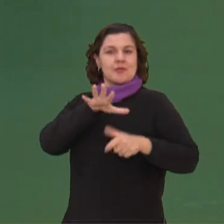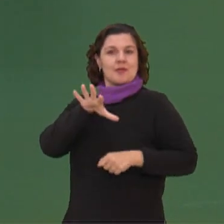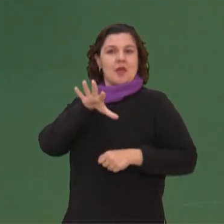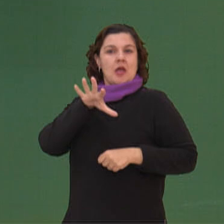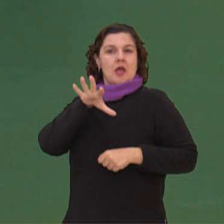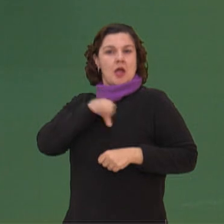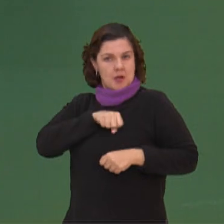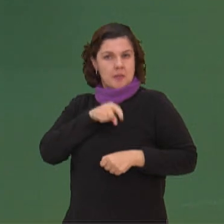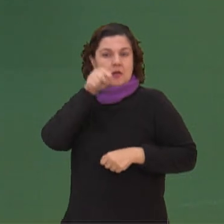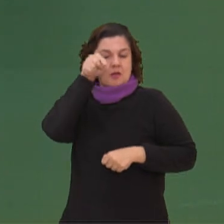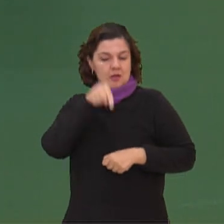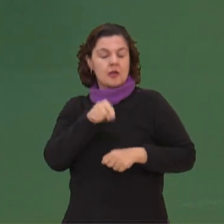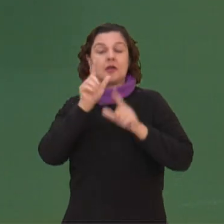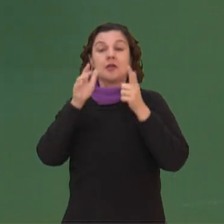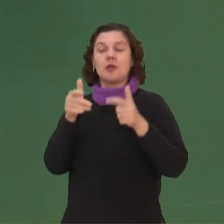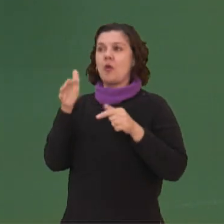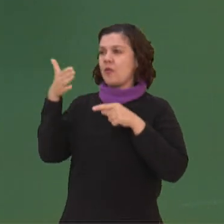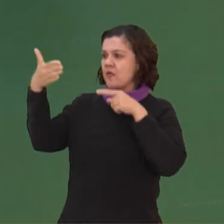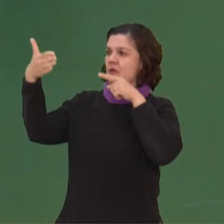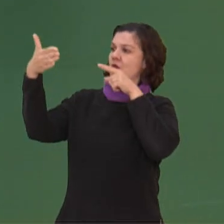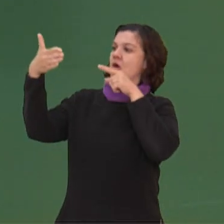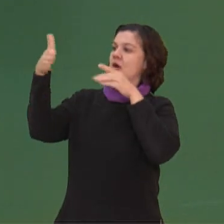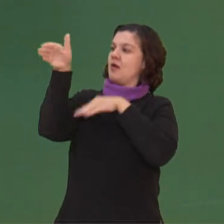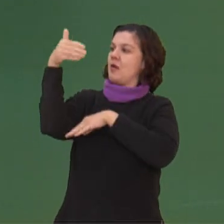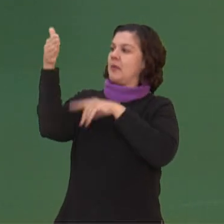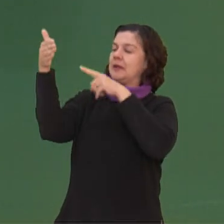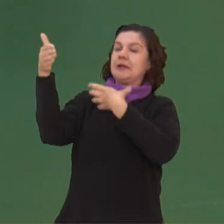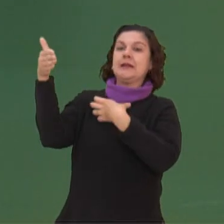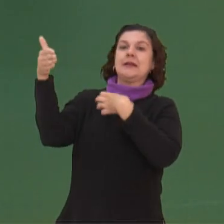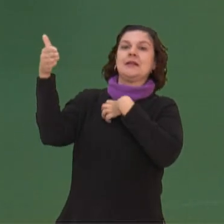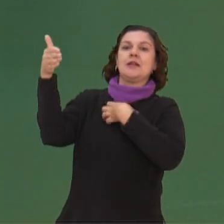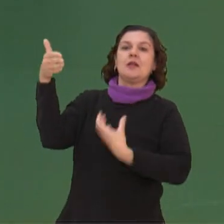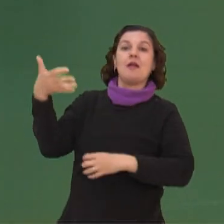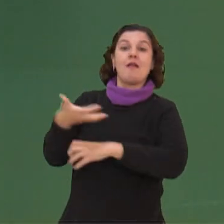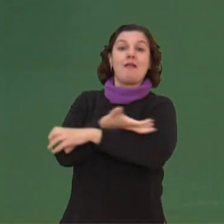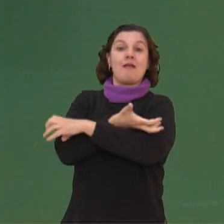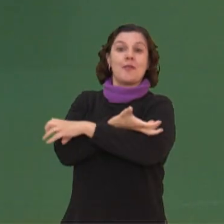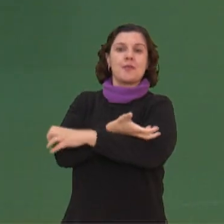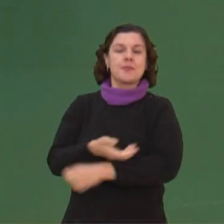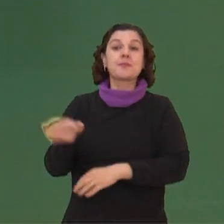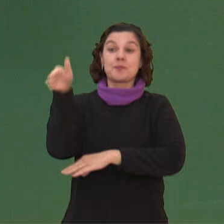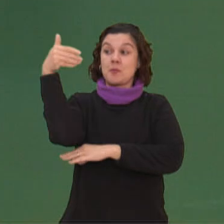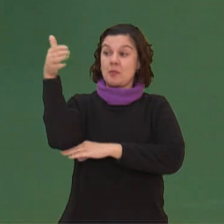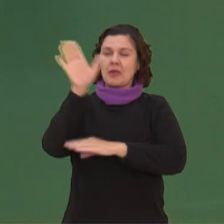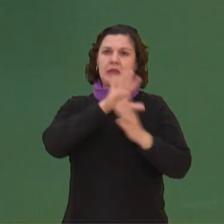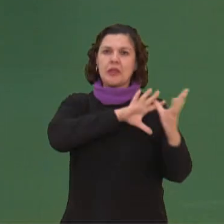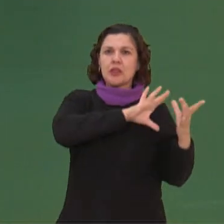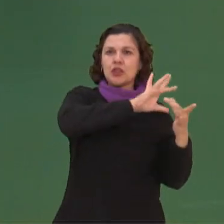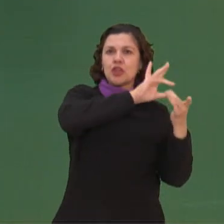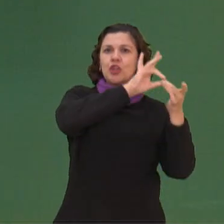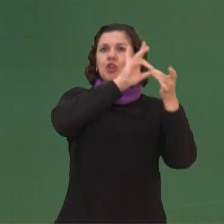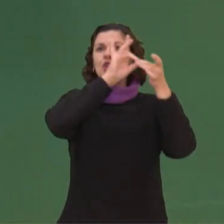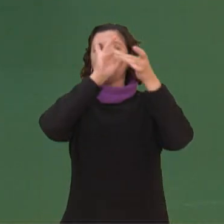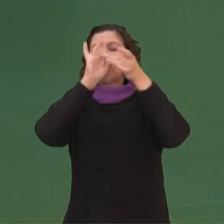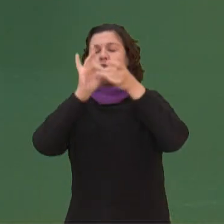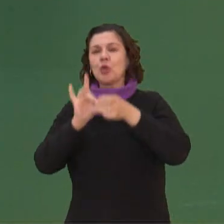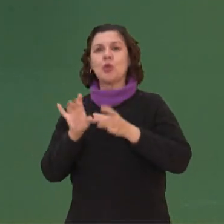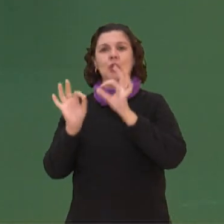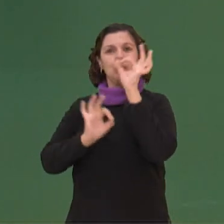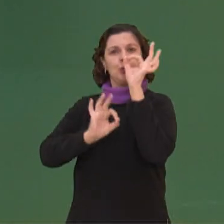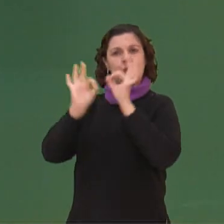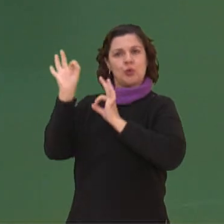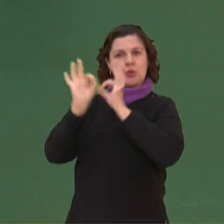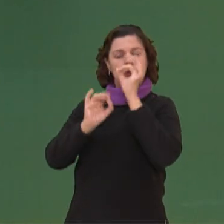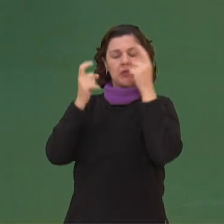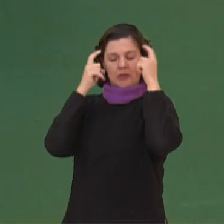país, automaticamente isso tem esta ideia por trás. A bandeira não é à toa, ela tem todo um projeto